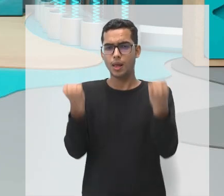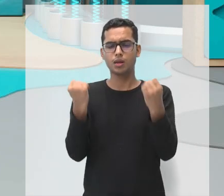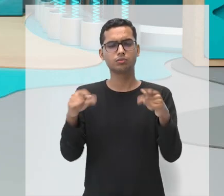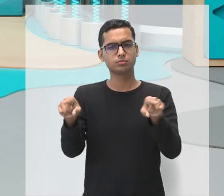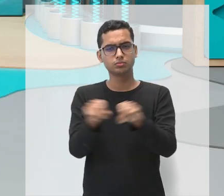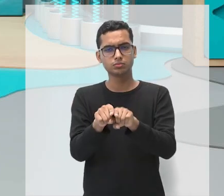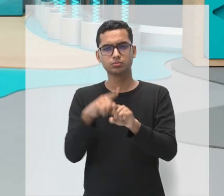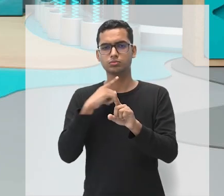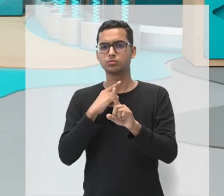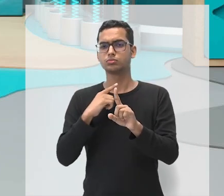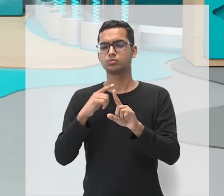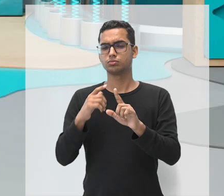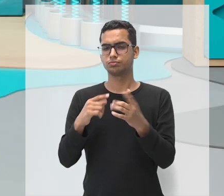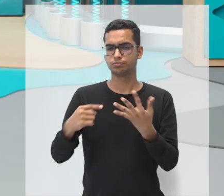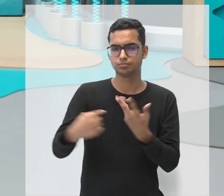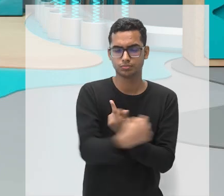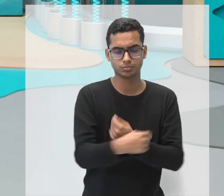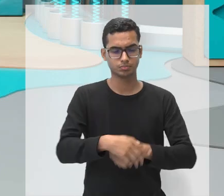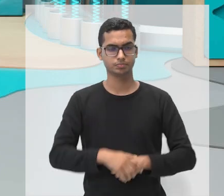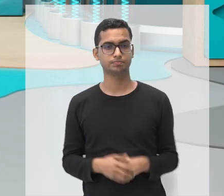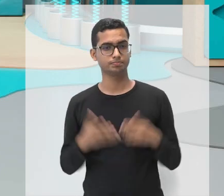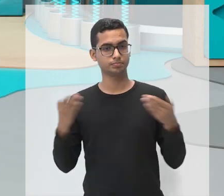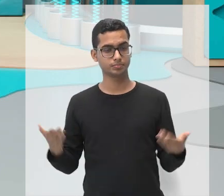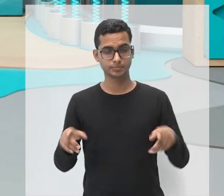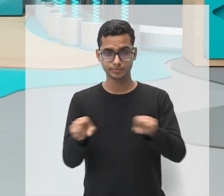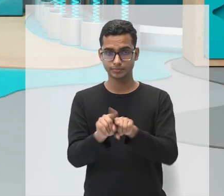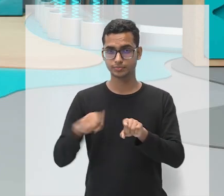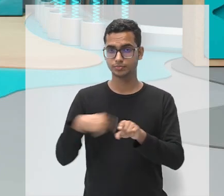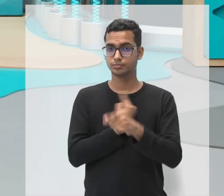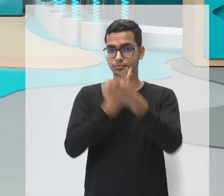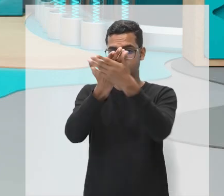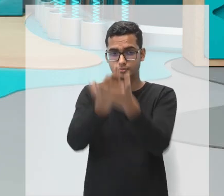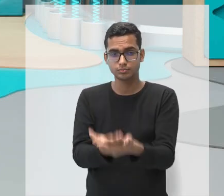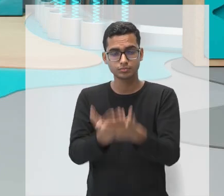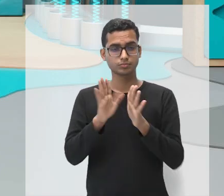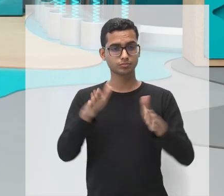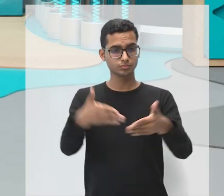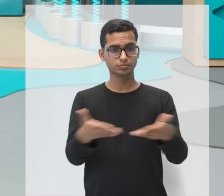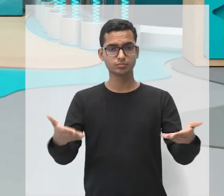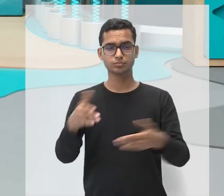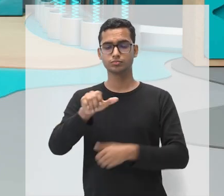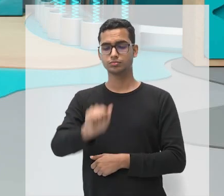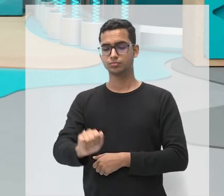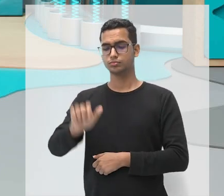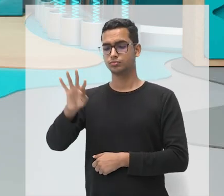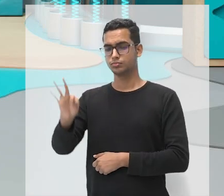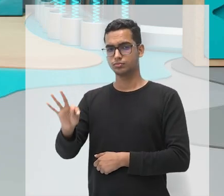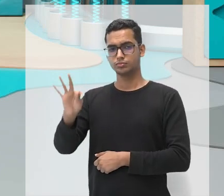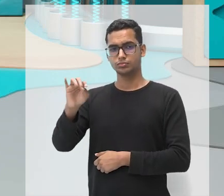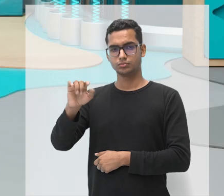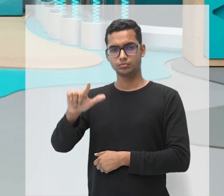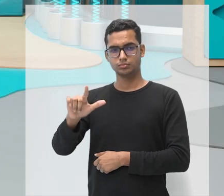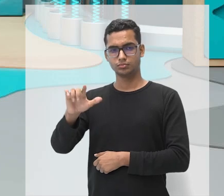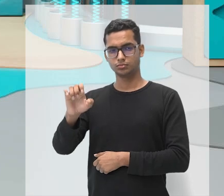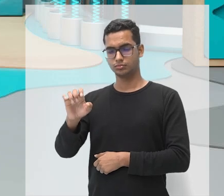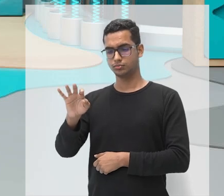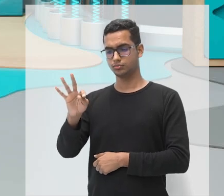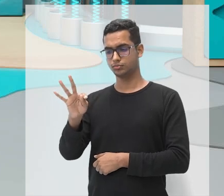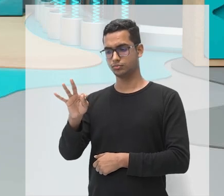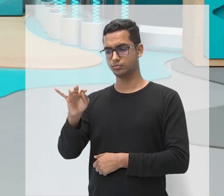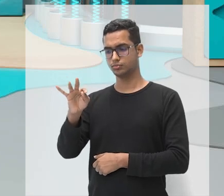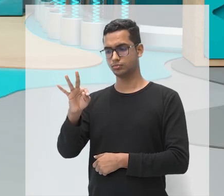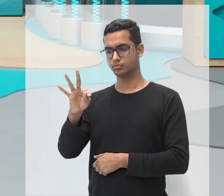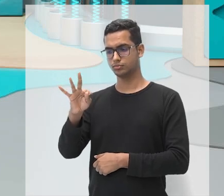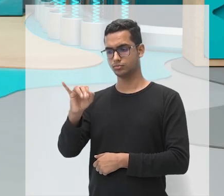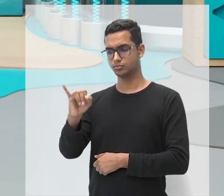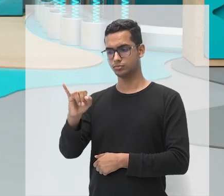o objeto de conhecimento das aulas, né? Nós vamos relembrar sobre o atletismo. Essa modalidade que, além de ser